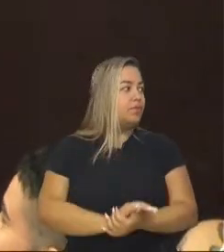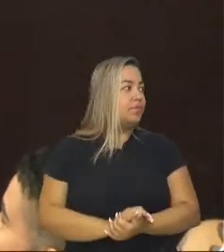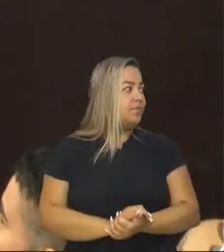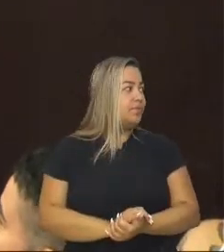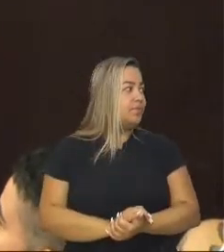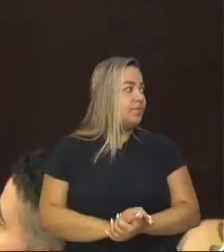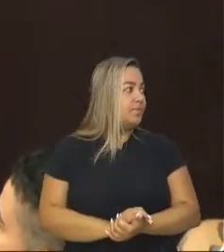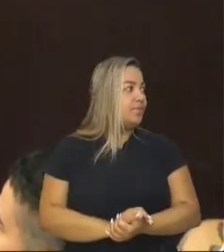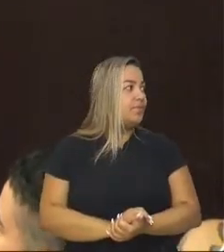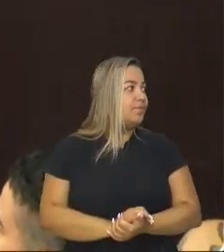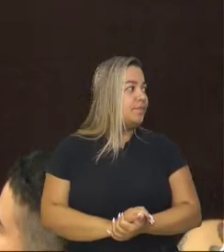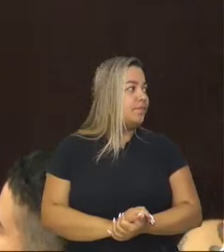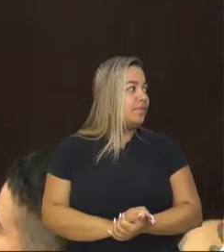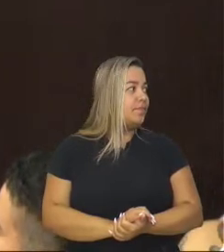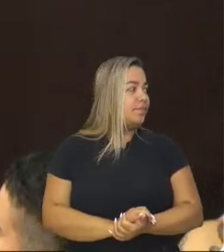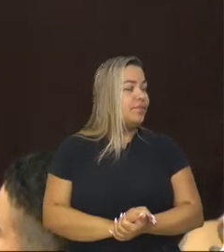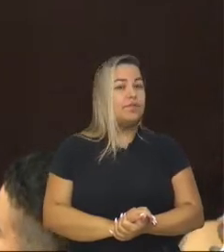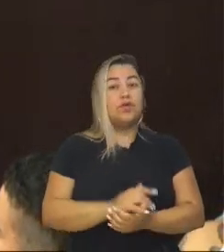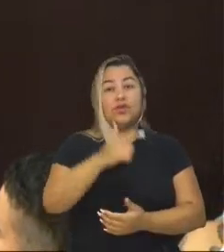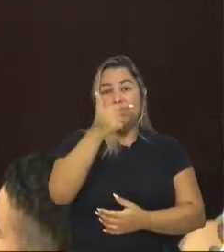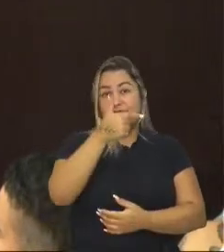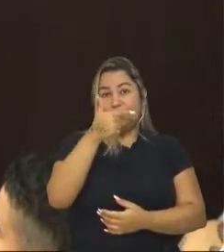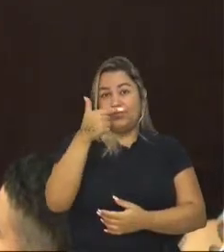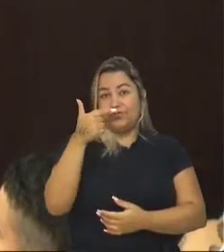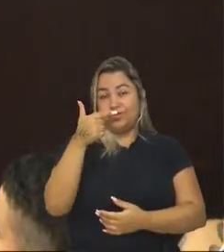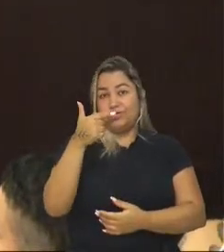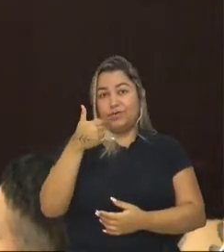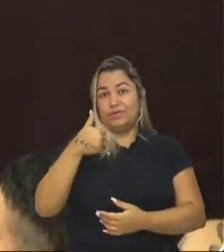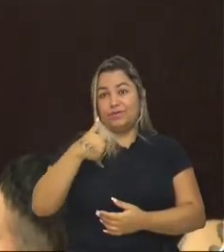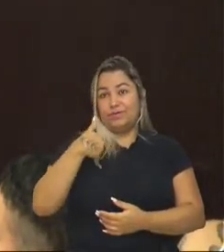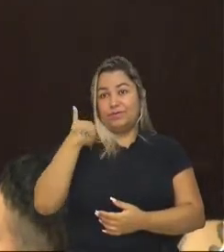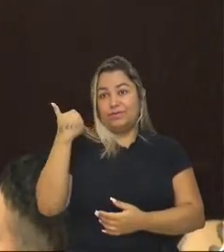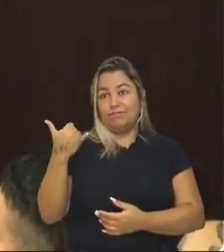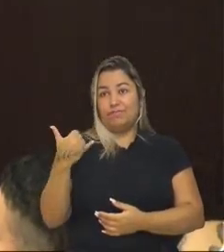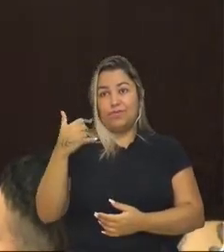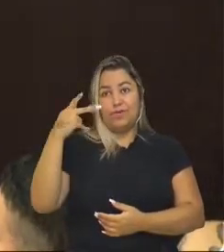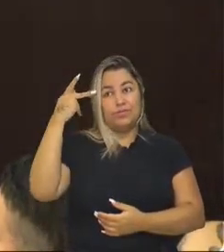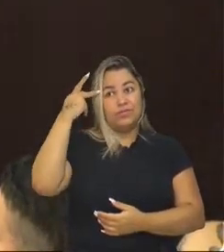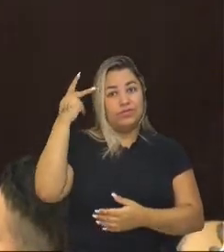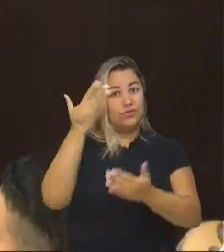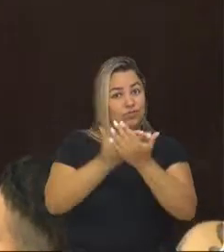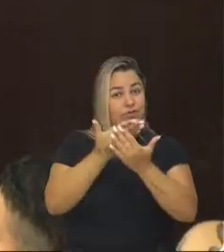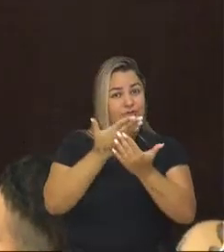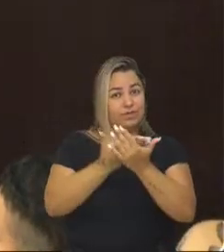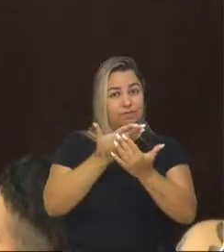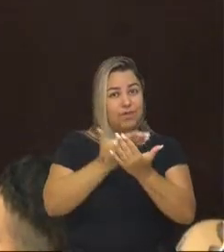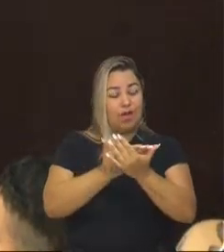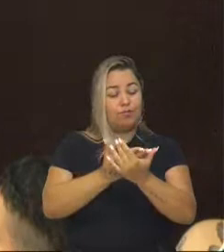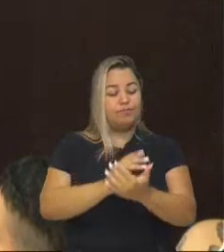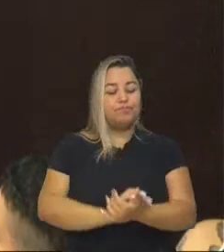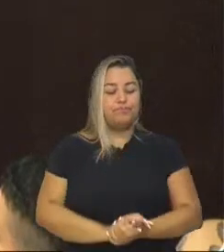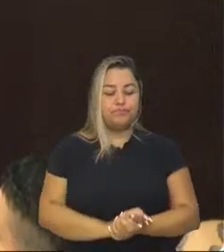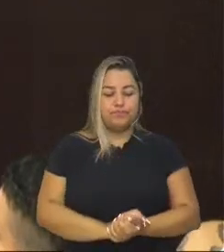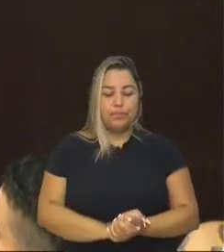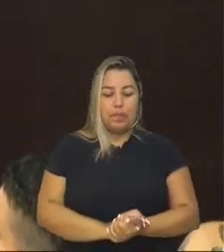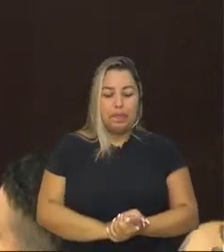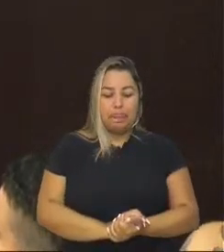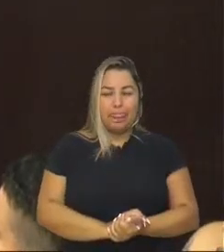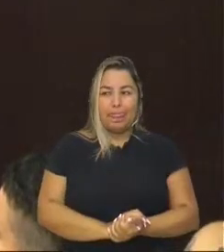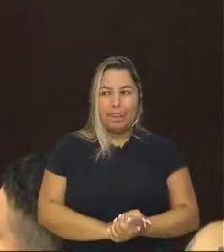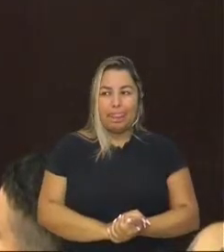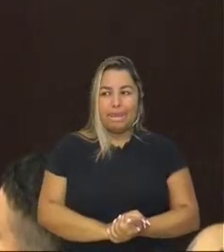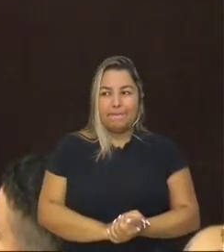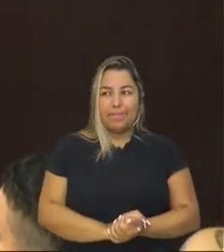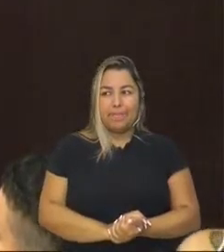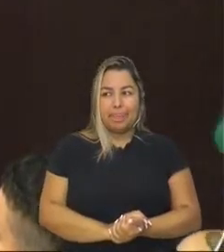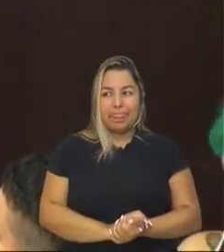Eu tenho 22 anos, sou estudante da PUC São Paulo, como bolsista integral. E